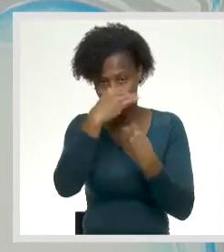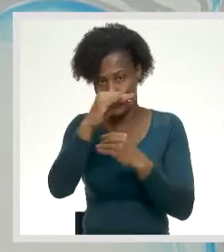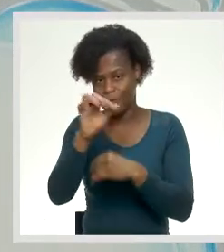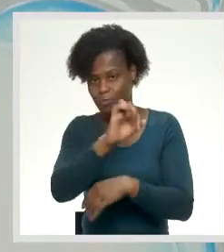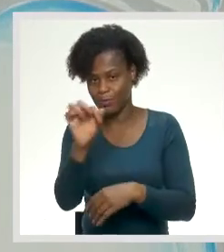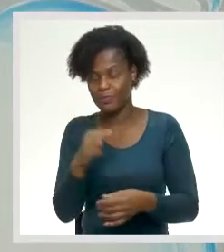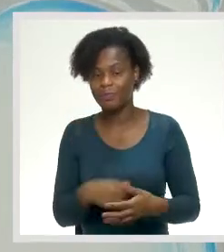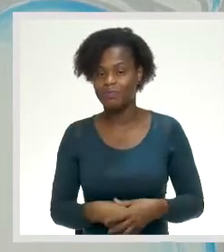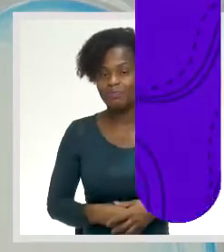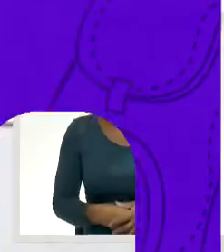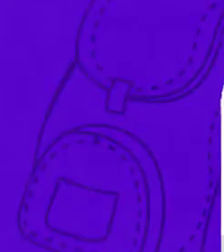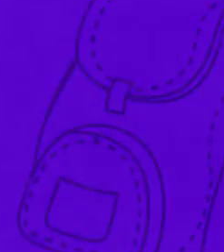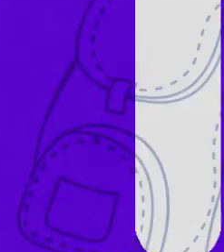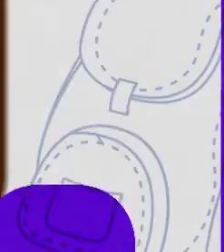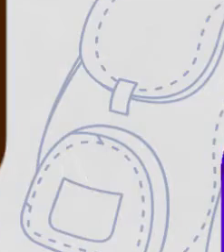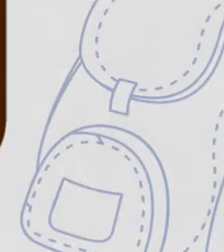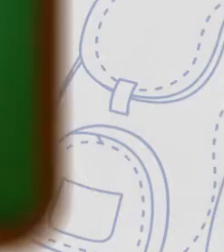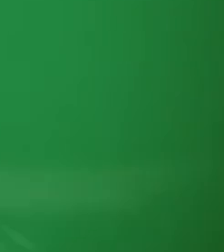de educação.